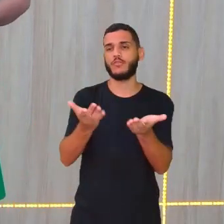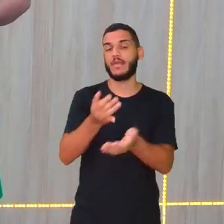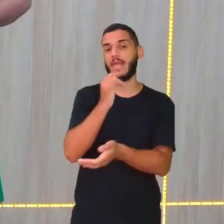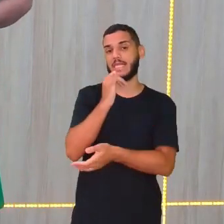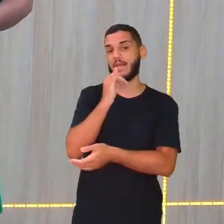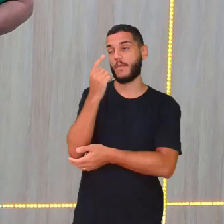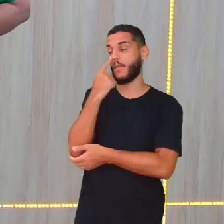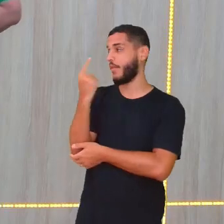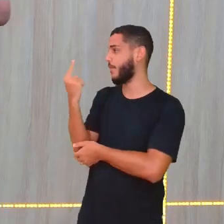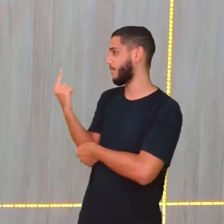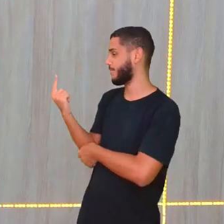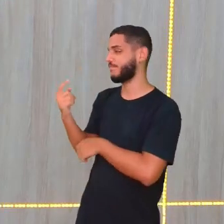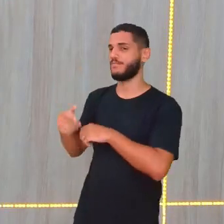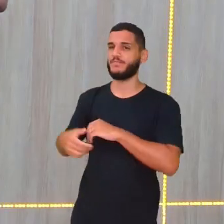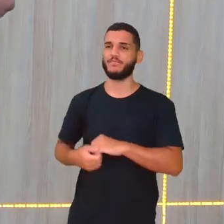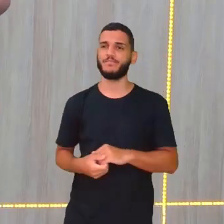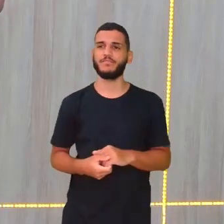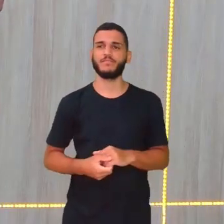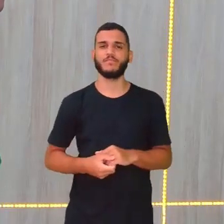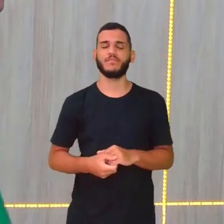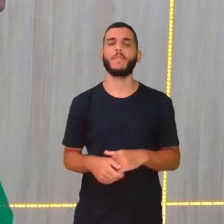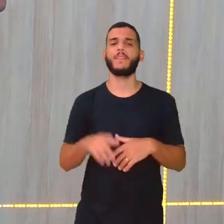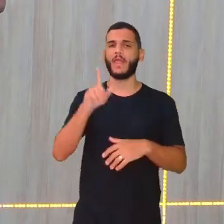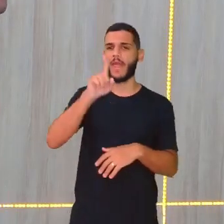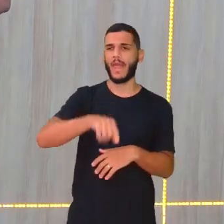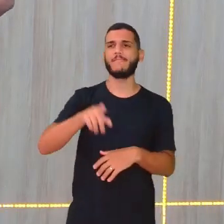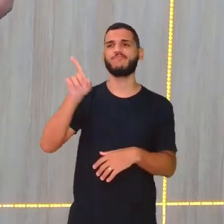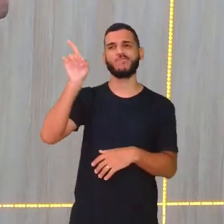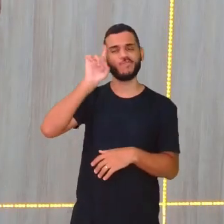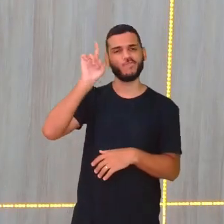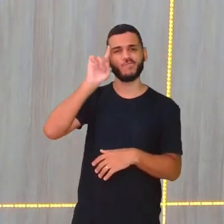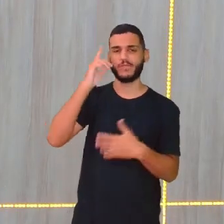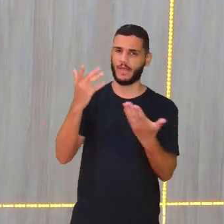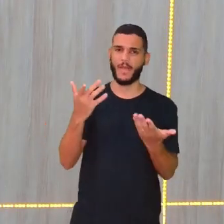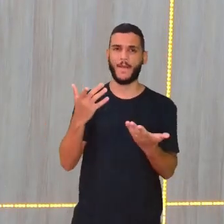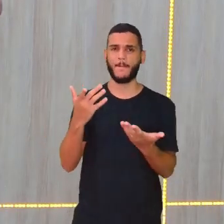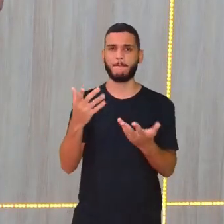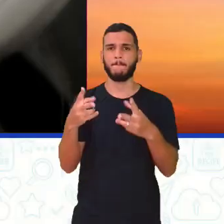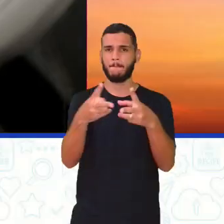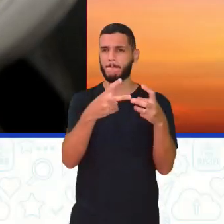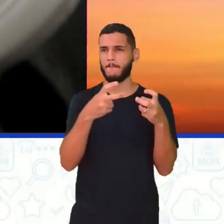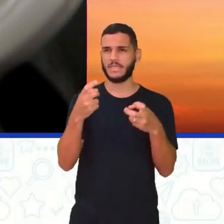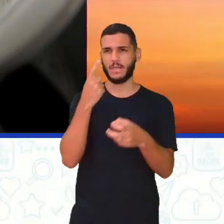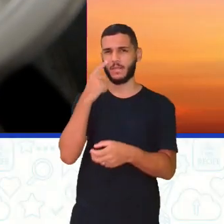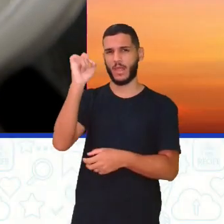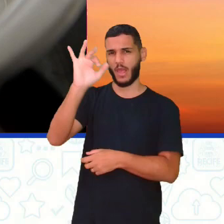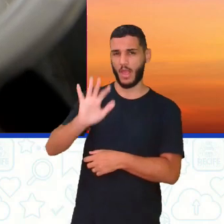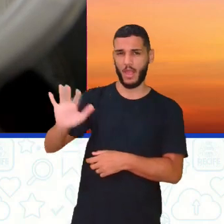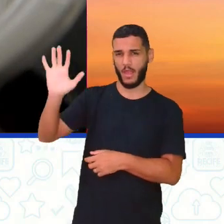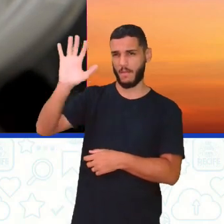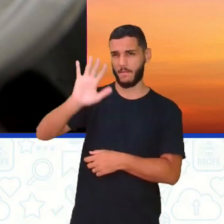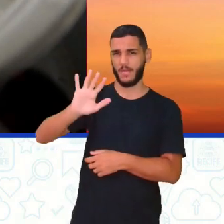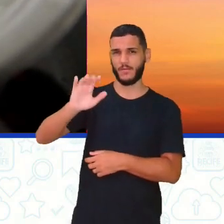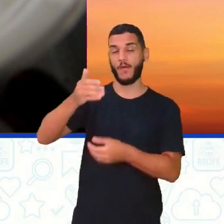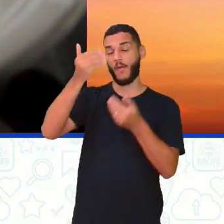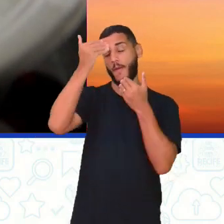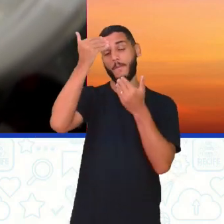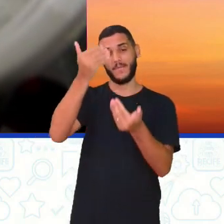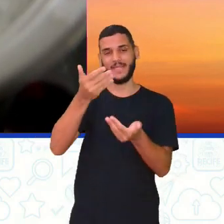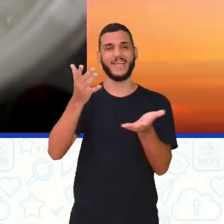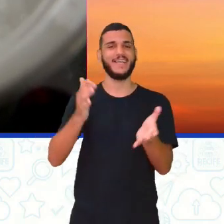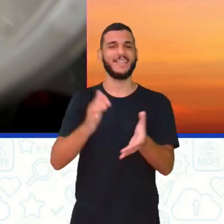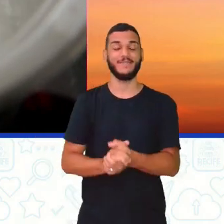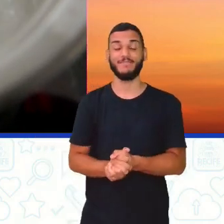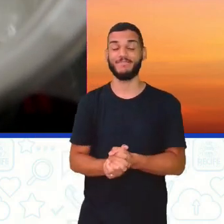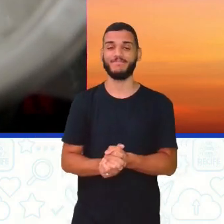exemplo que também eu trouxe, que faz parte aí do nosso dia a dia. Observe aí essa imagem. Coloca, obrigada, Cleitinho. Aí,